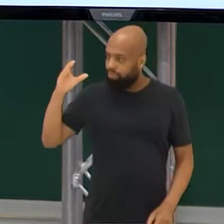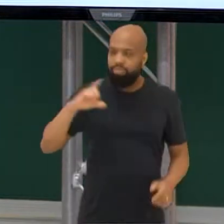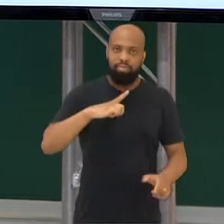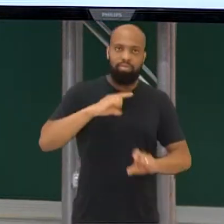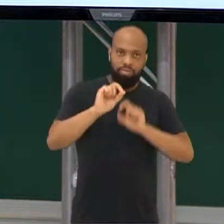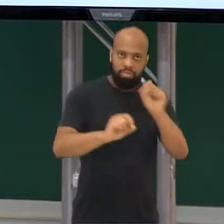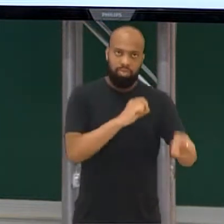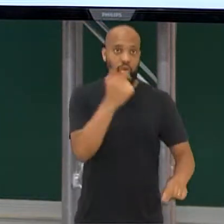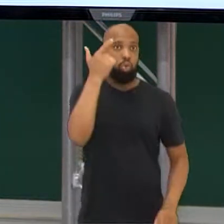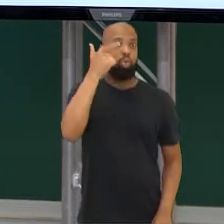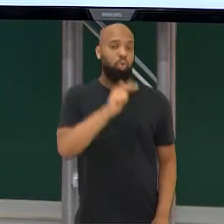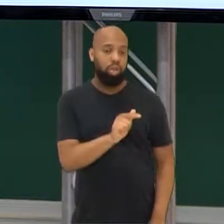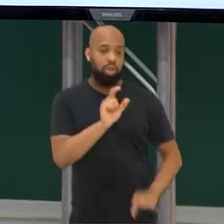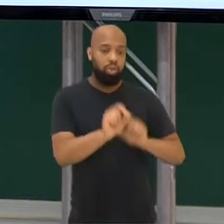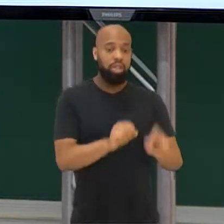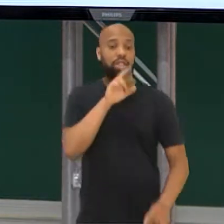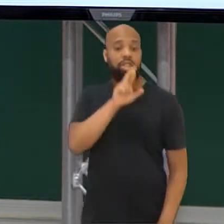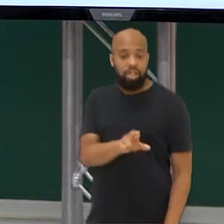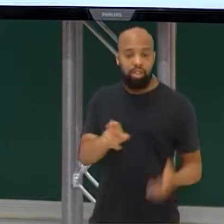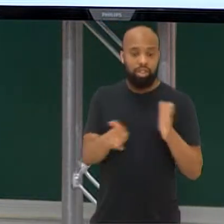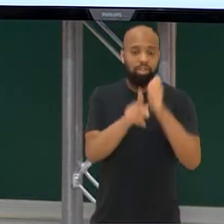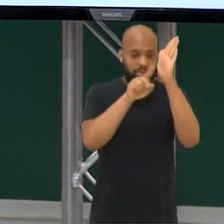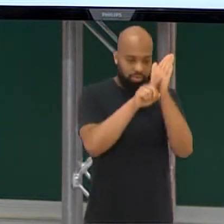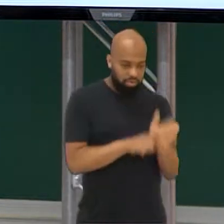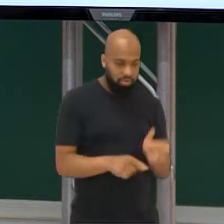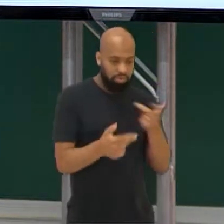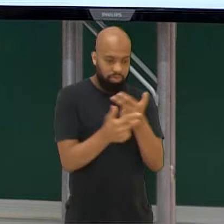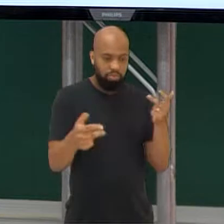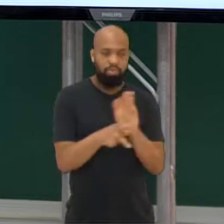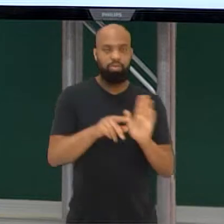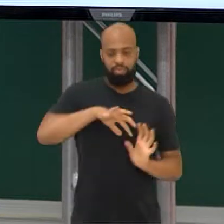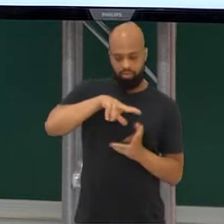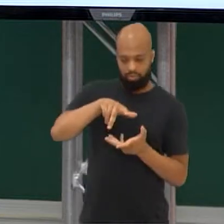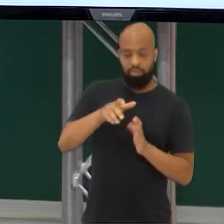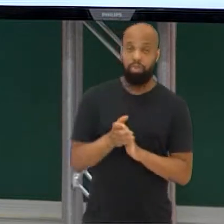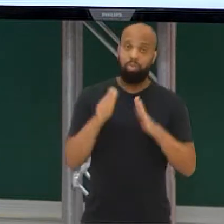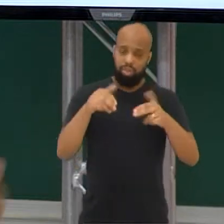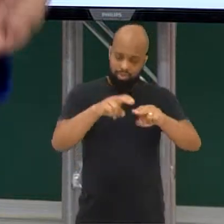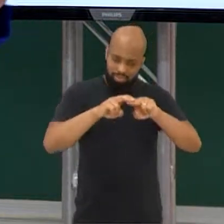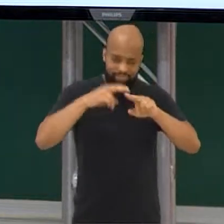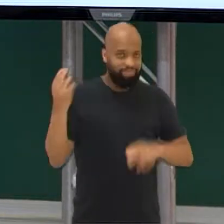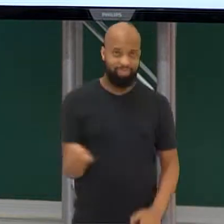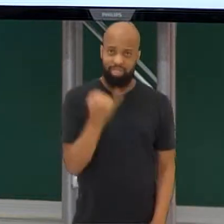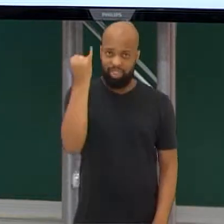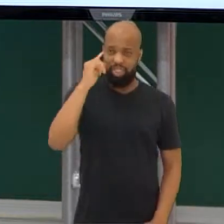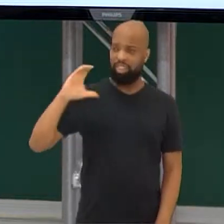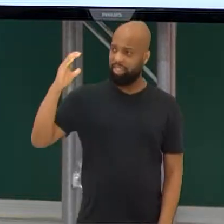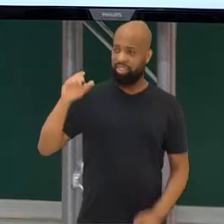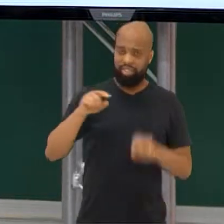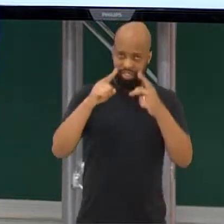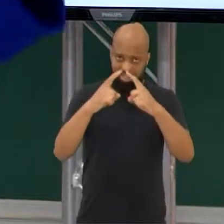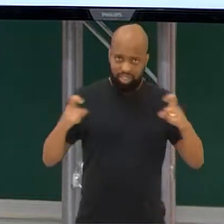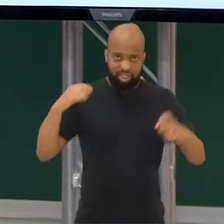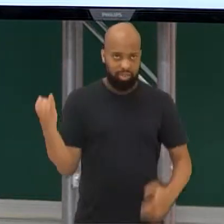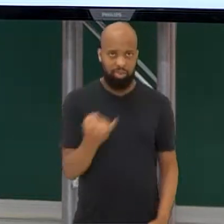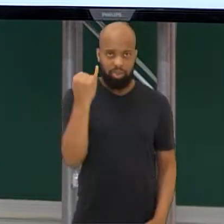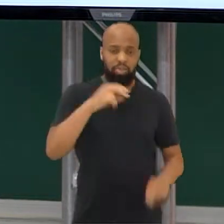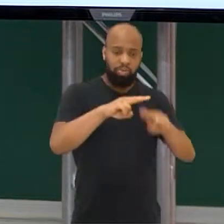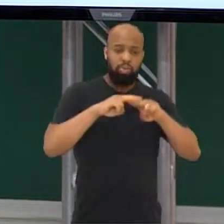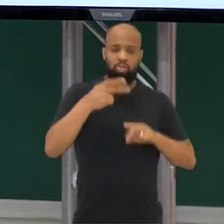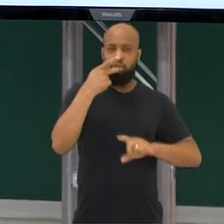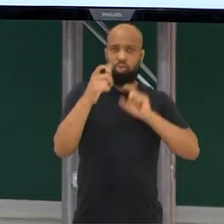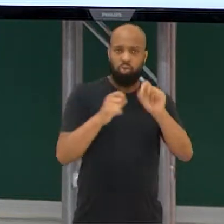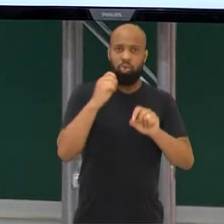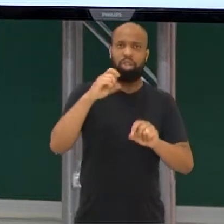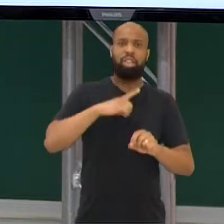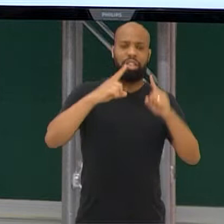esse status da resposta para essas questões do mundo. Então, por isso que é tão importante a ciência. Sim. Por isso que nós falamos do